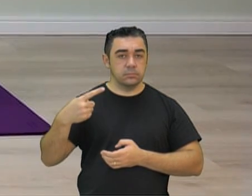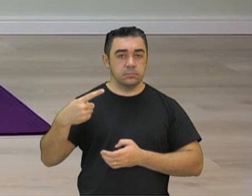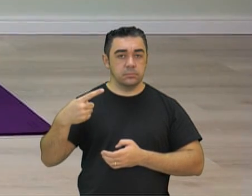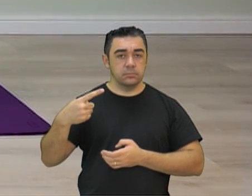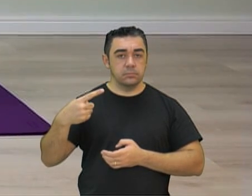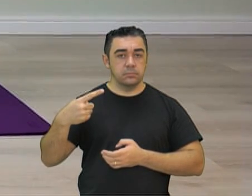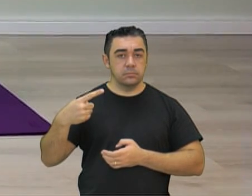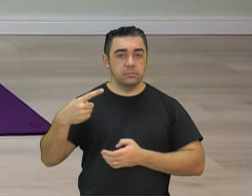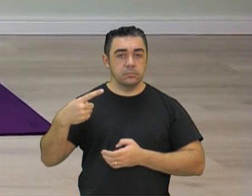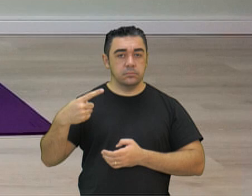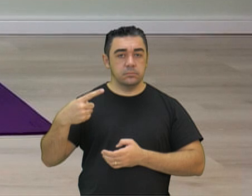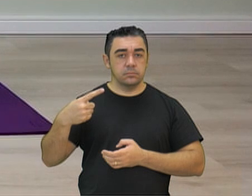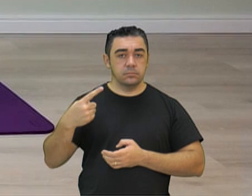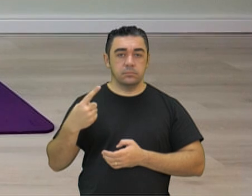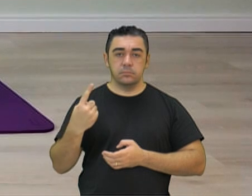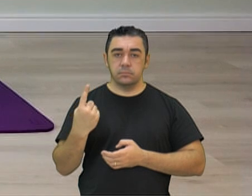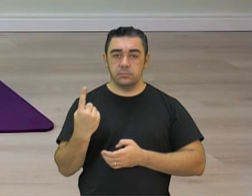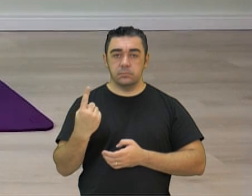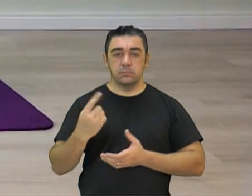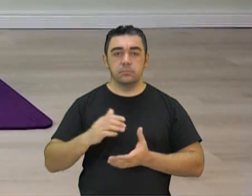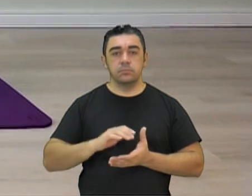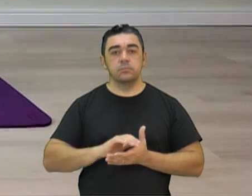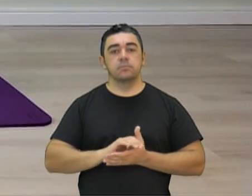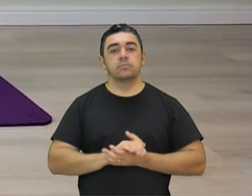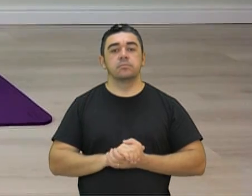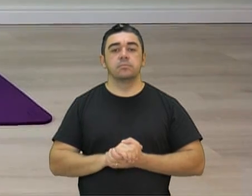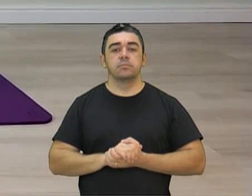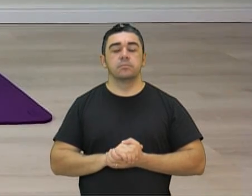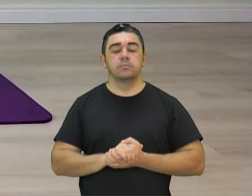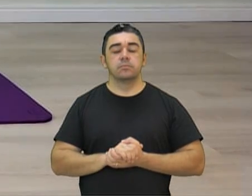2 e 1.